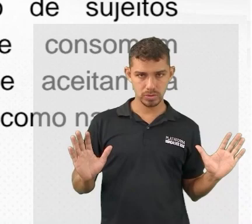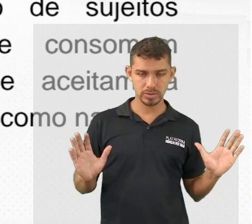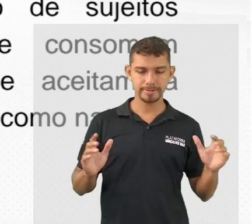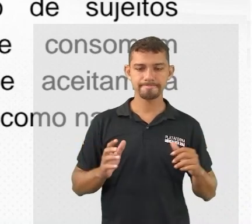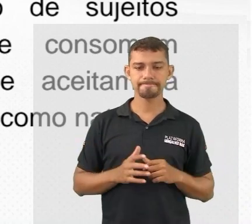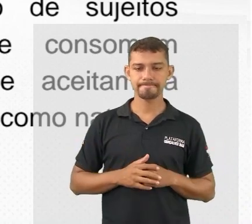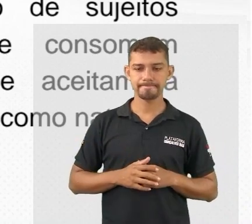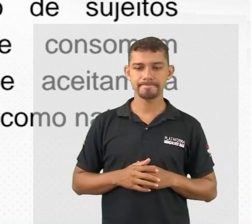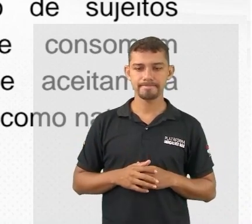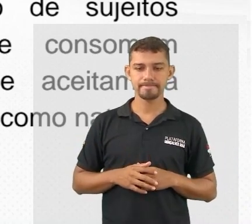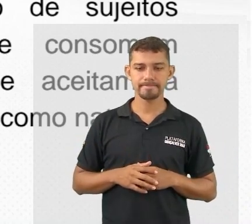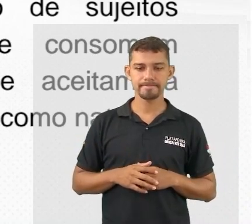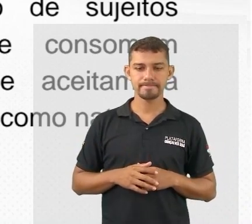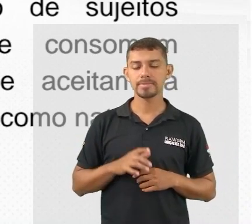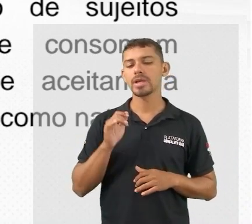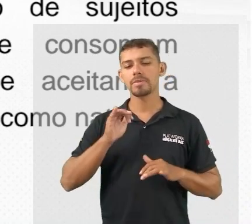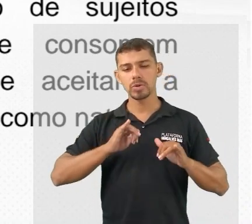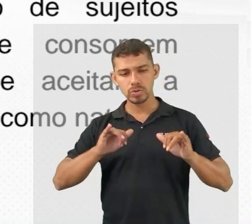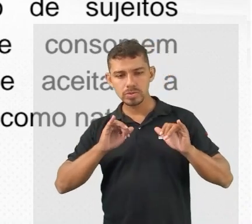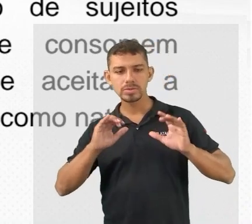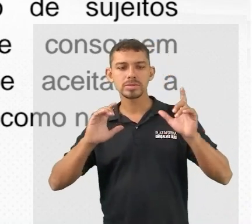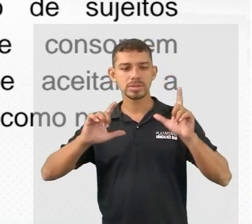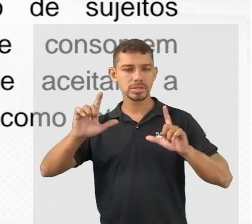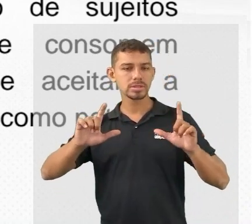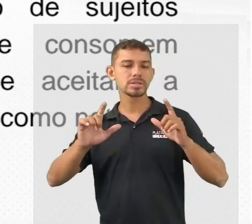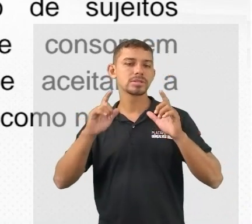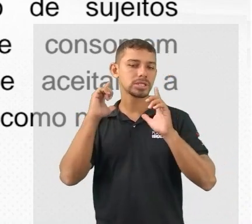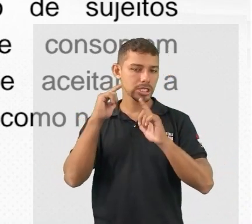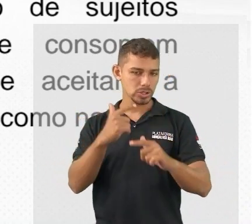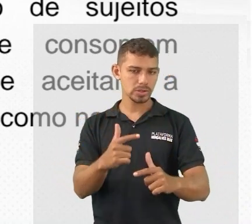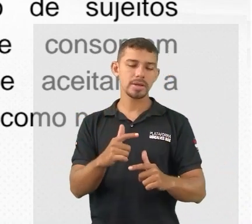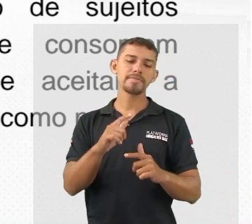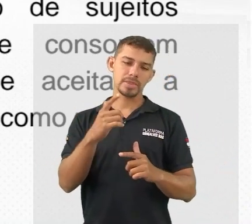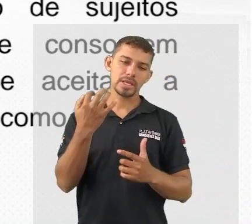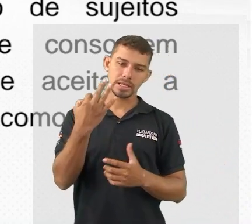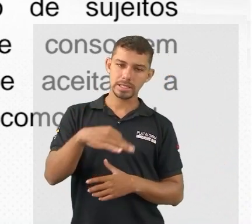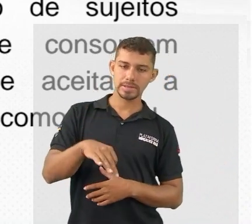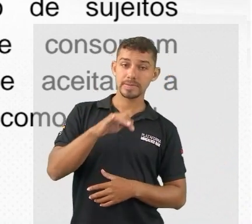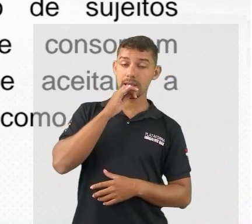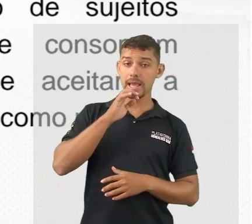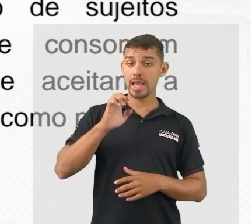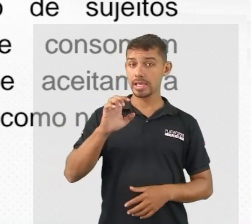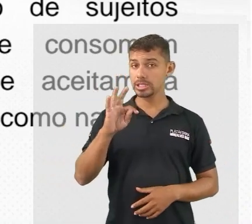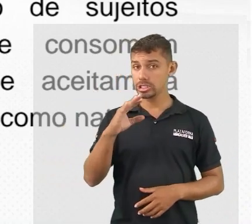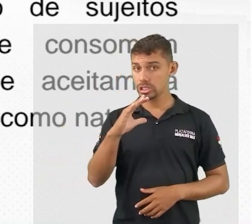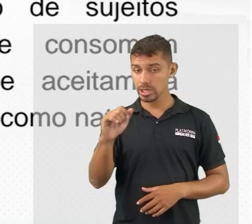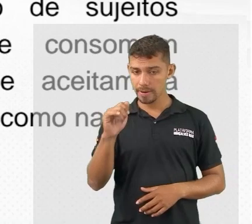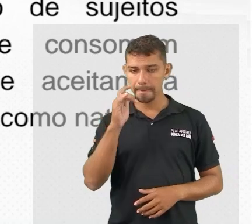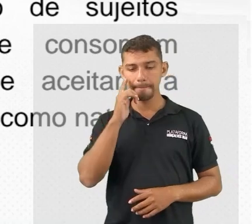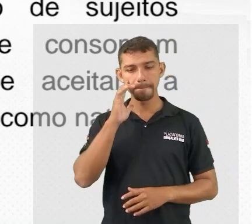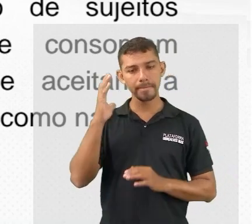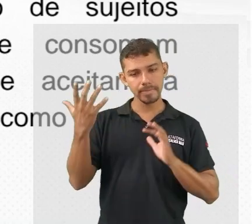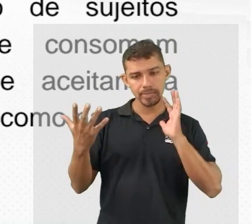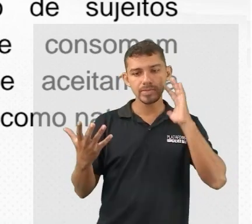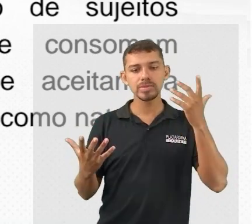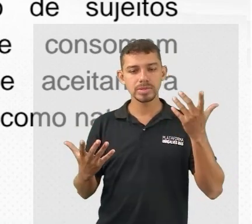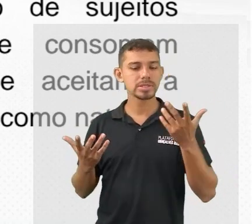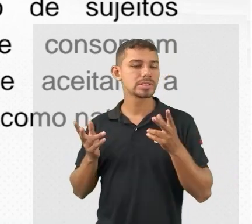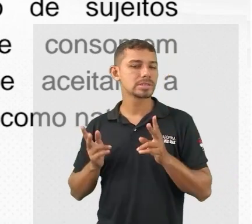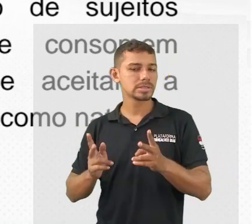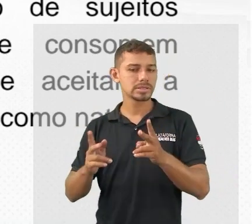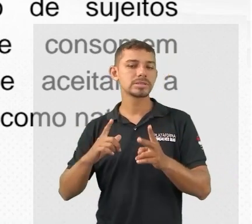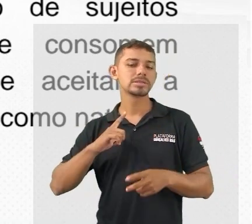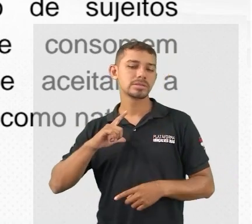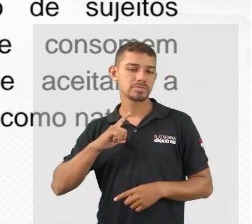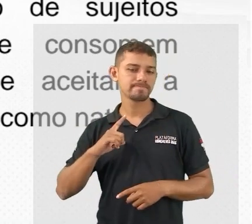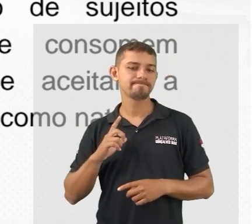Então, muitos veículos de comunicação mais tradicionais, eles têm certas posturas éticas que faz com que eles o tempo inteiro